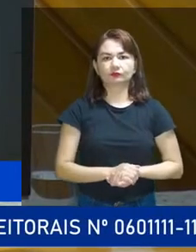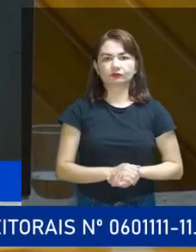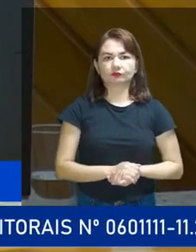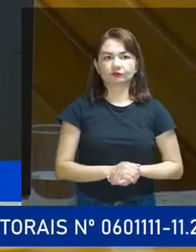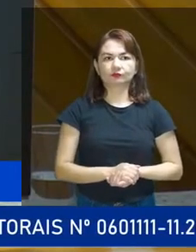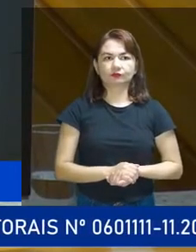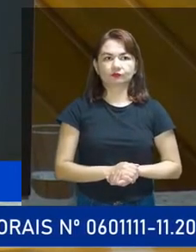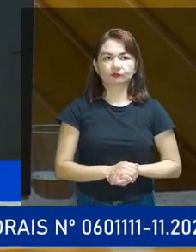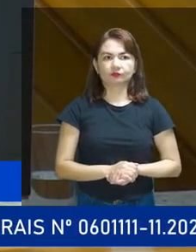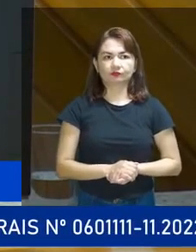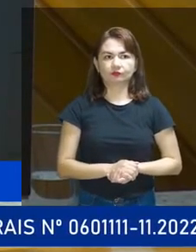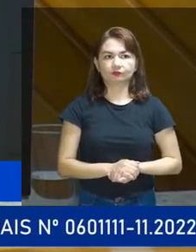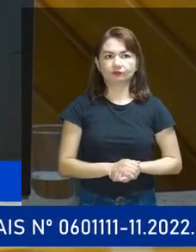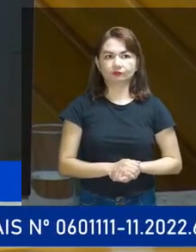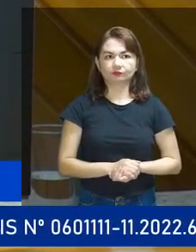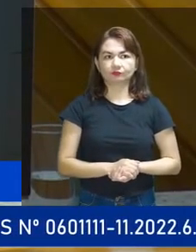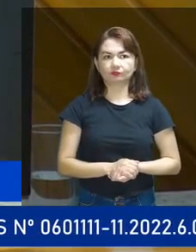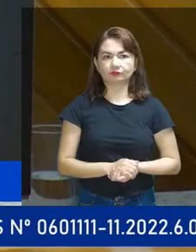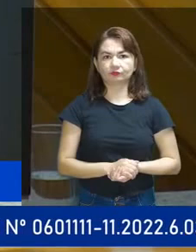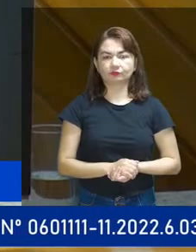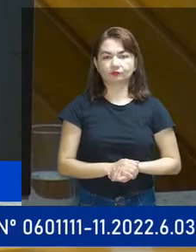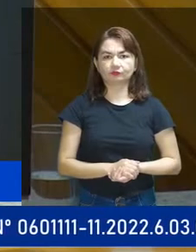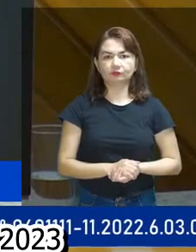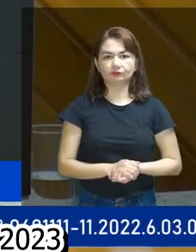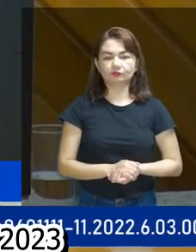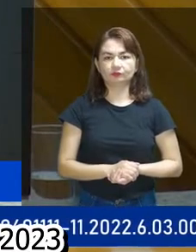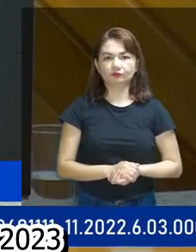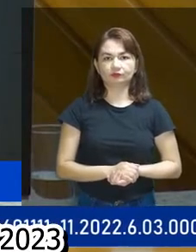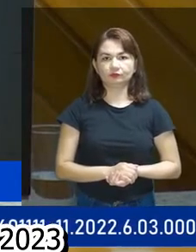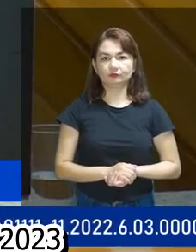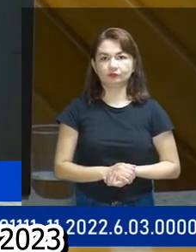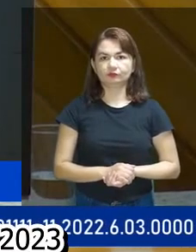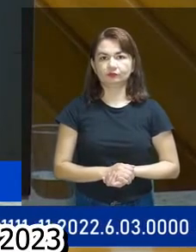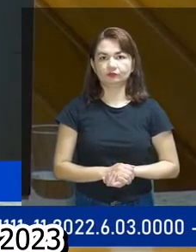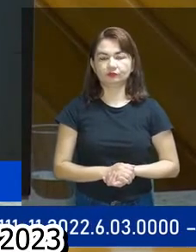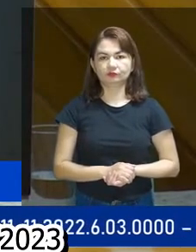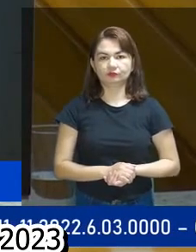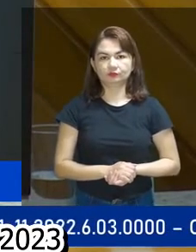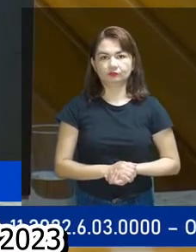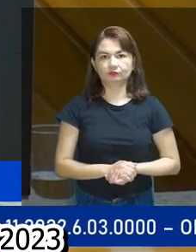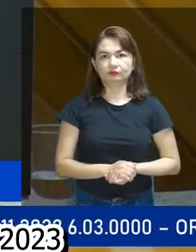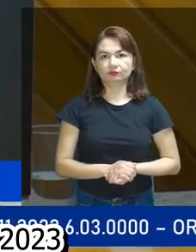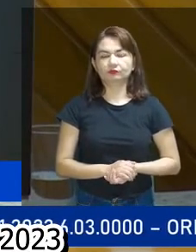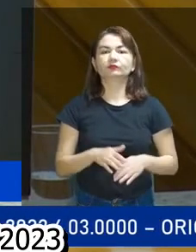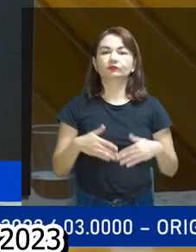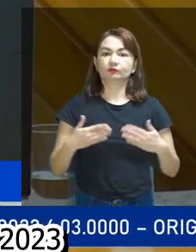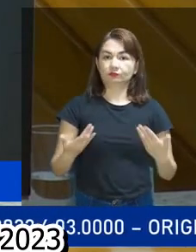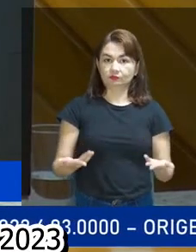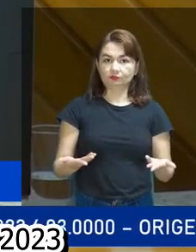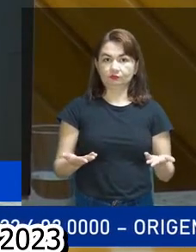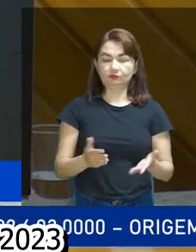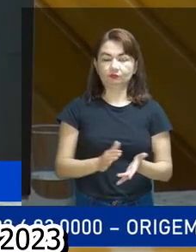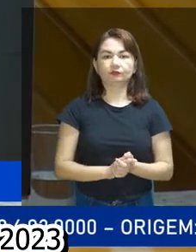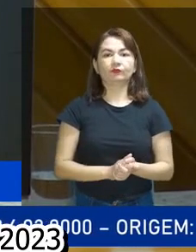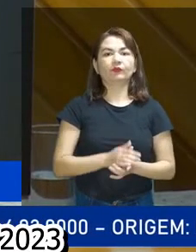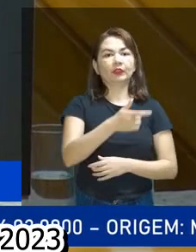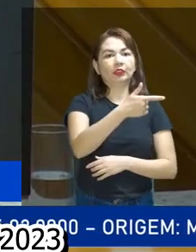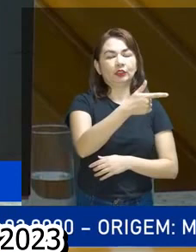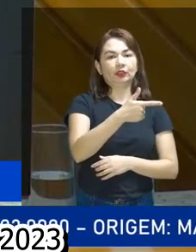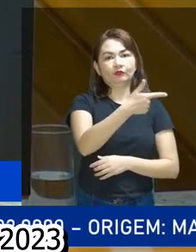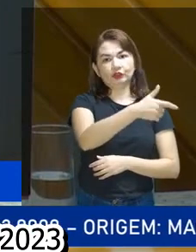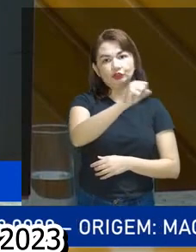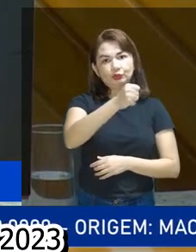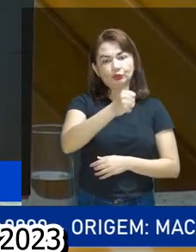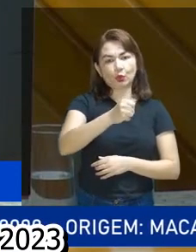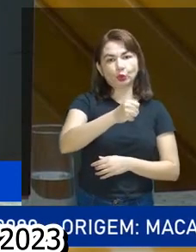2024. Deve ser 2023 aqui, eu acho que a data ficou. Somente em 28 de 3